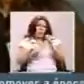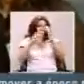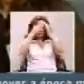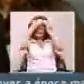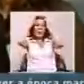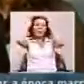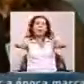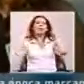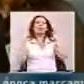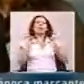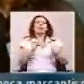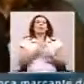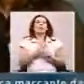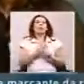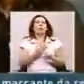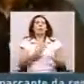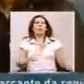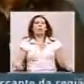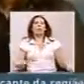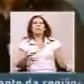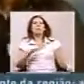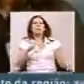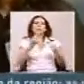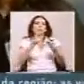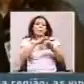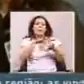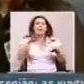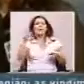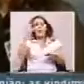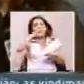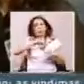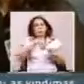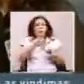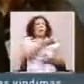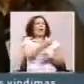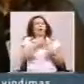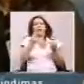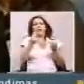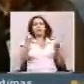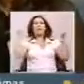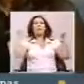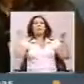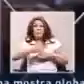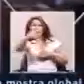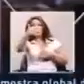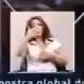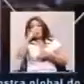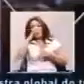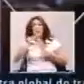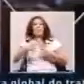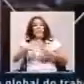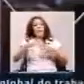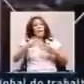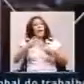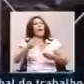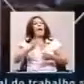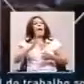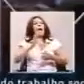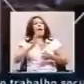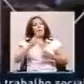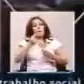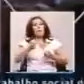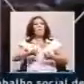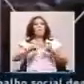são, enfim, abusadas nessas brincadeiras integradoras. A